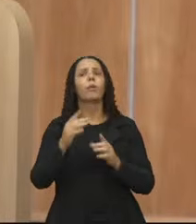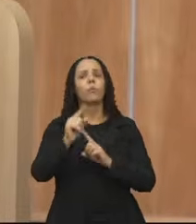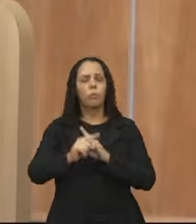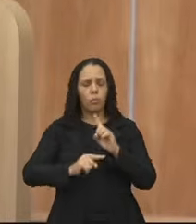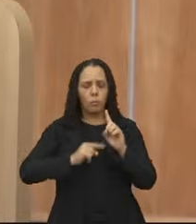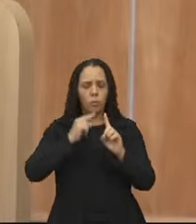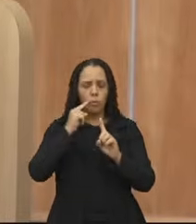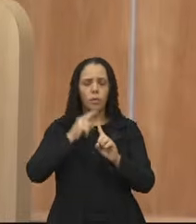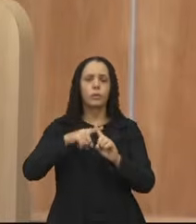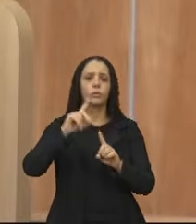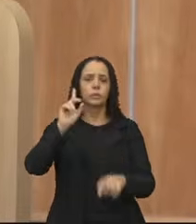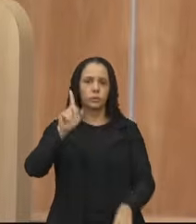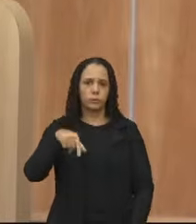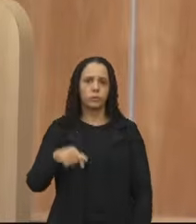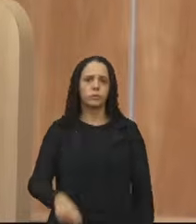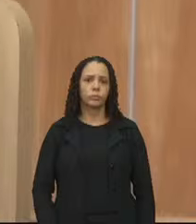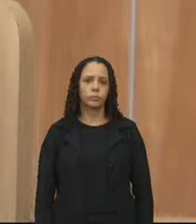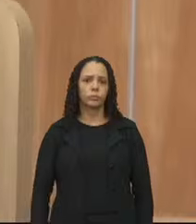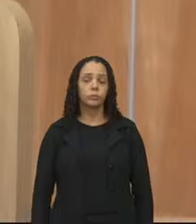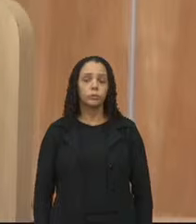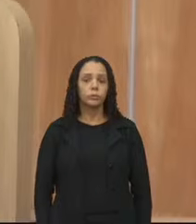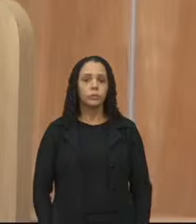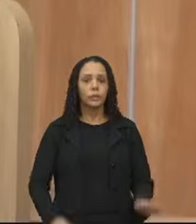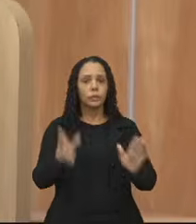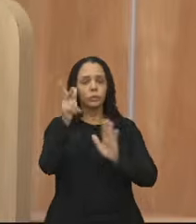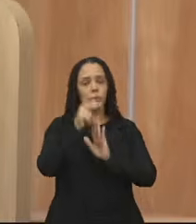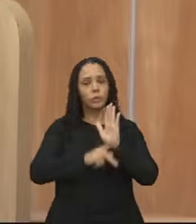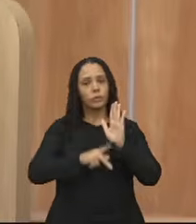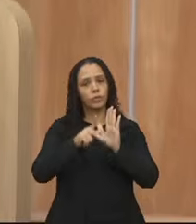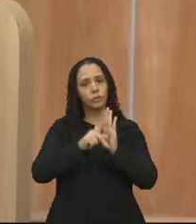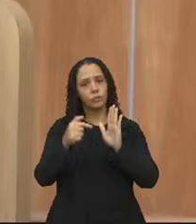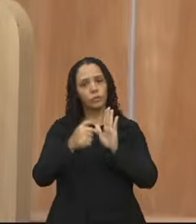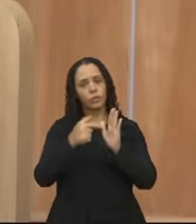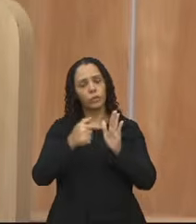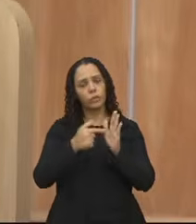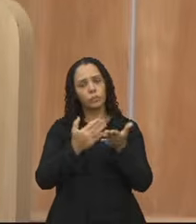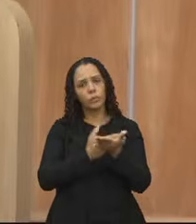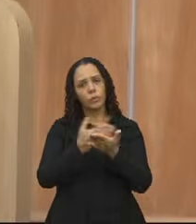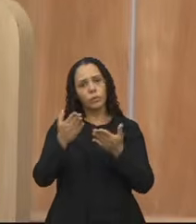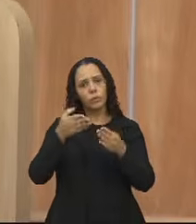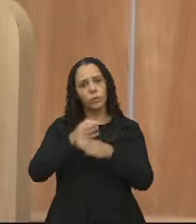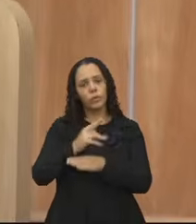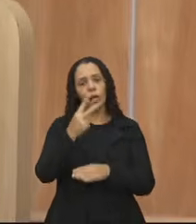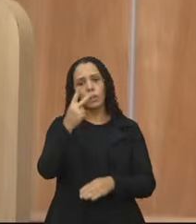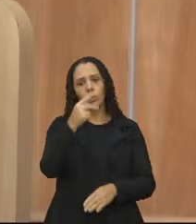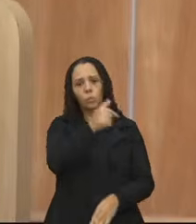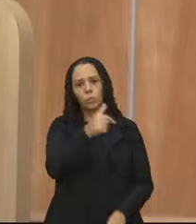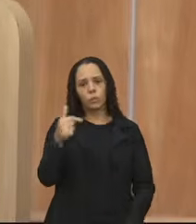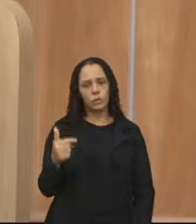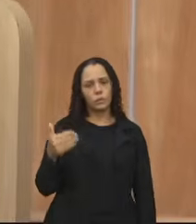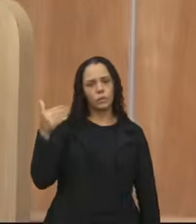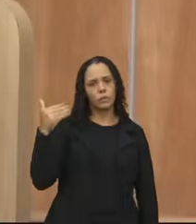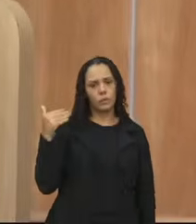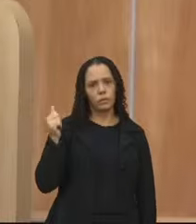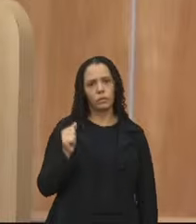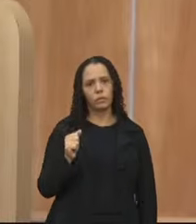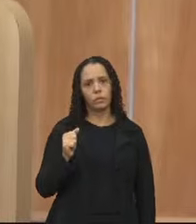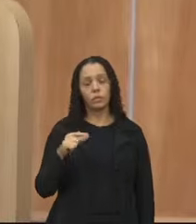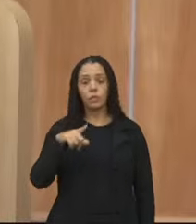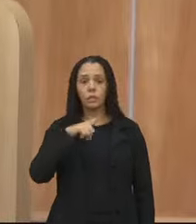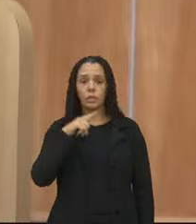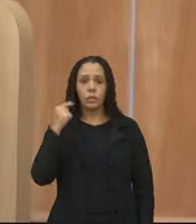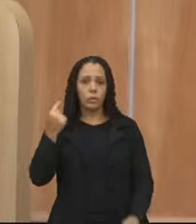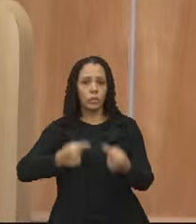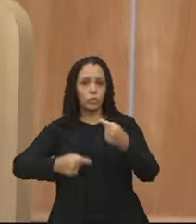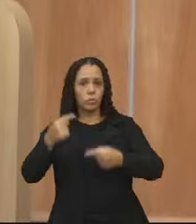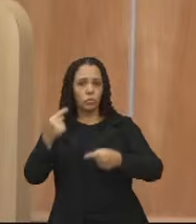positiva. Vejam só, esse projeto era para ter sido aprovado, ter sido iniciado a aprovação há 2 semanas. Teria sido discutido aqui